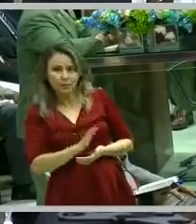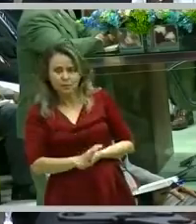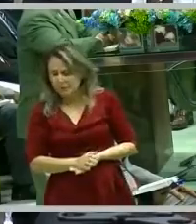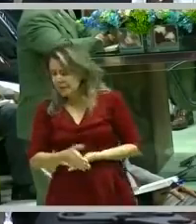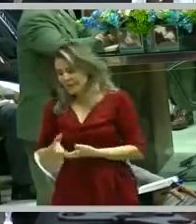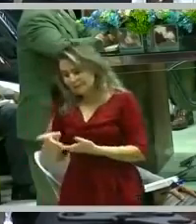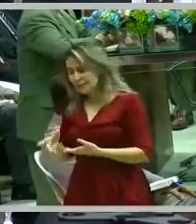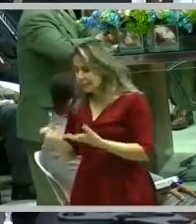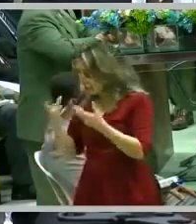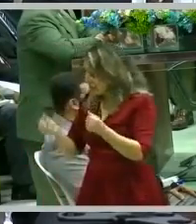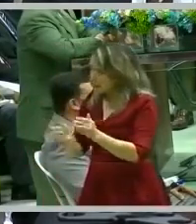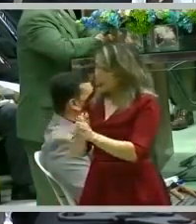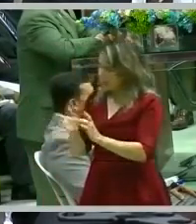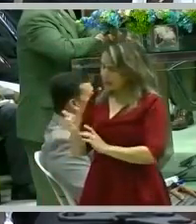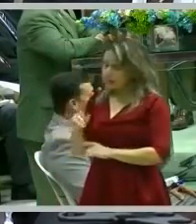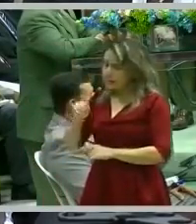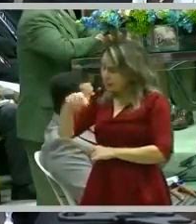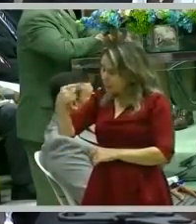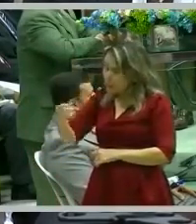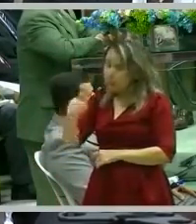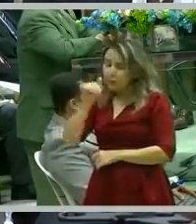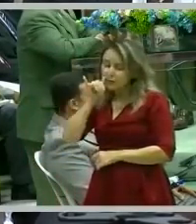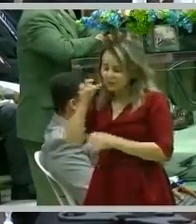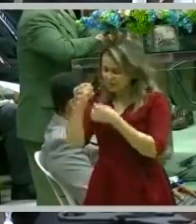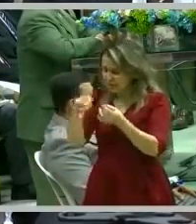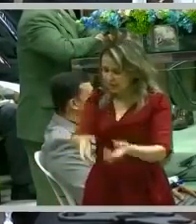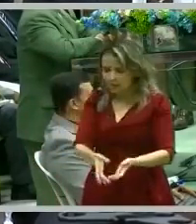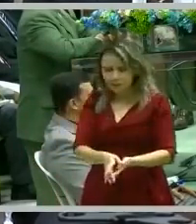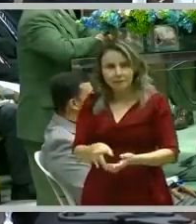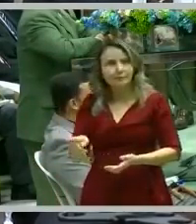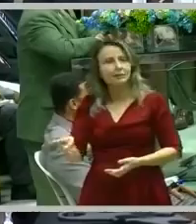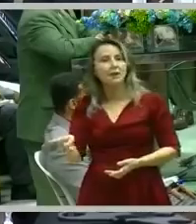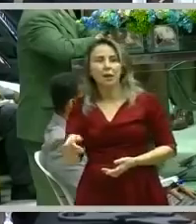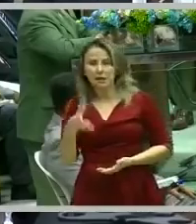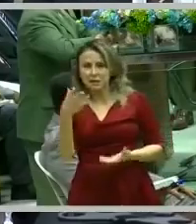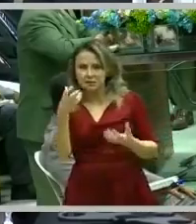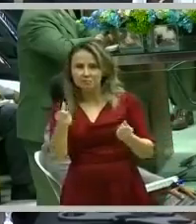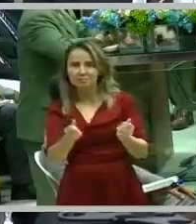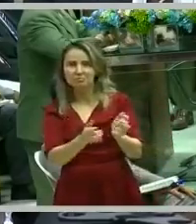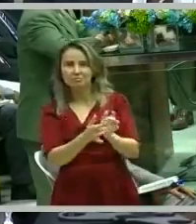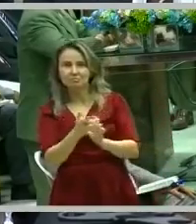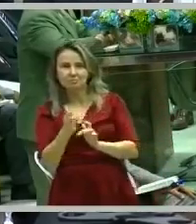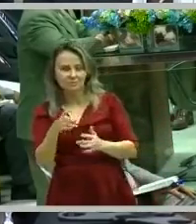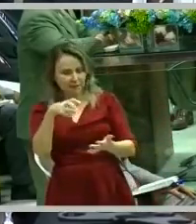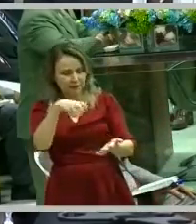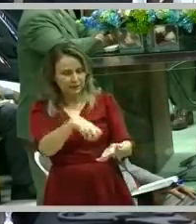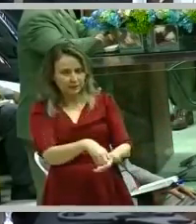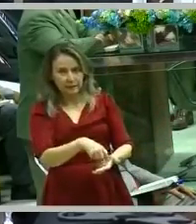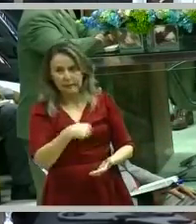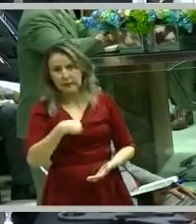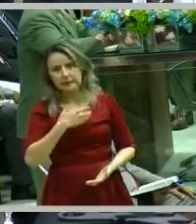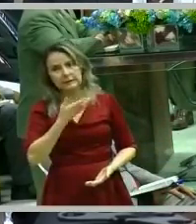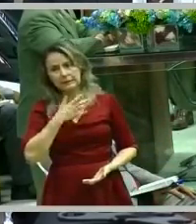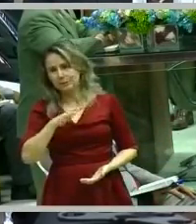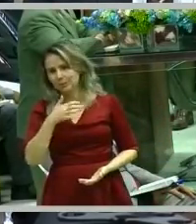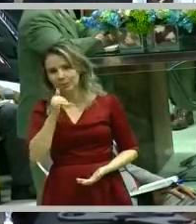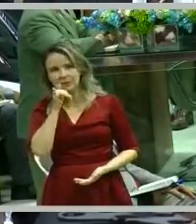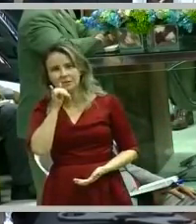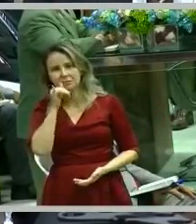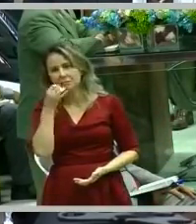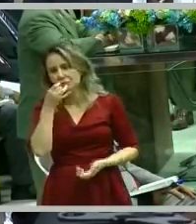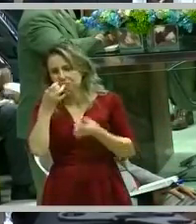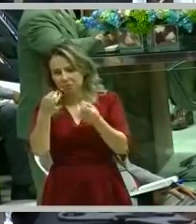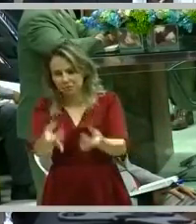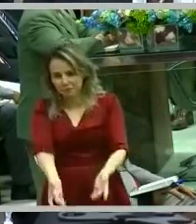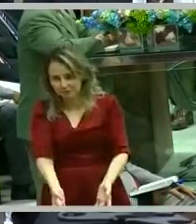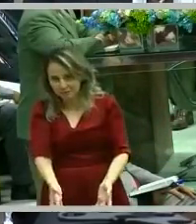cachimbo, glória a Deus, e meus irmãos, o homem aceitou Jesus, dobrou o joelho, mas ele não queria se ver livre do cachimbo, ele não queria se ver livre. A